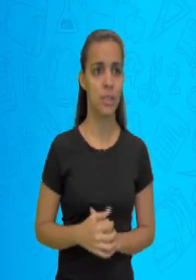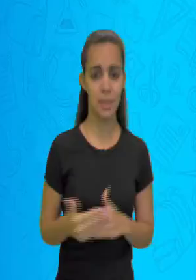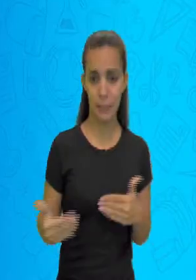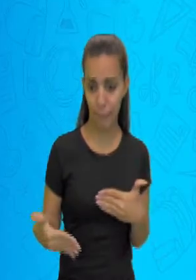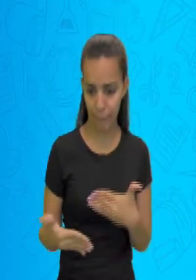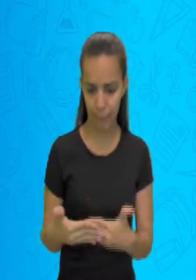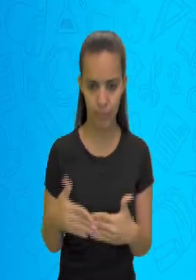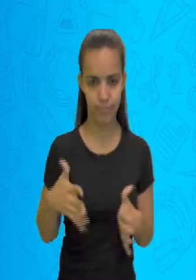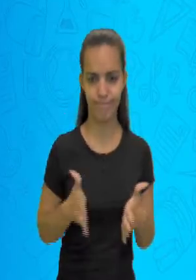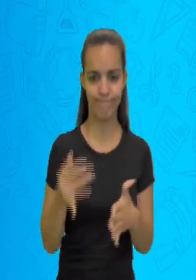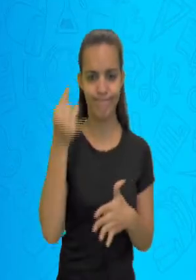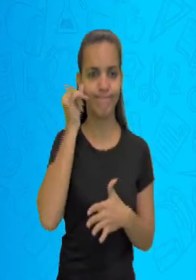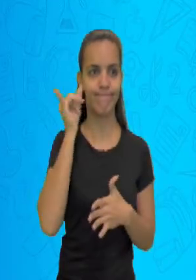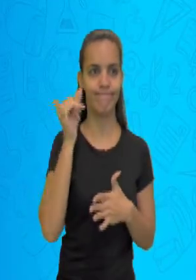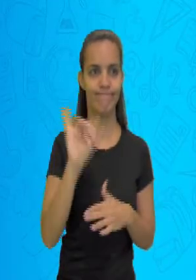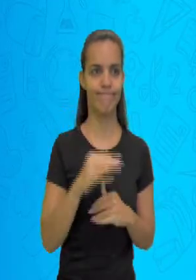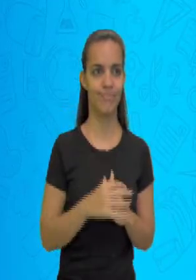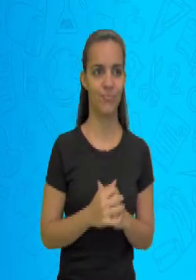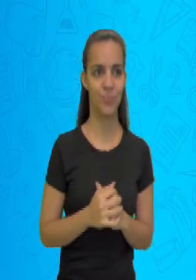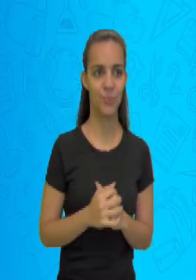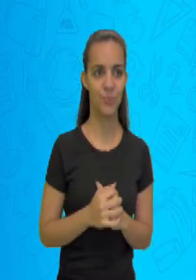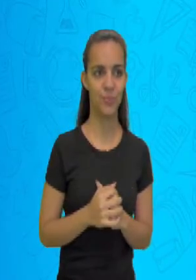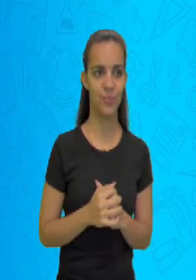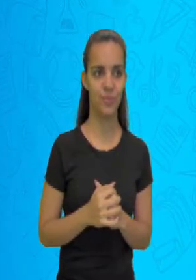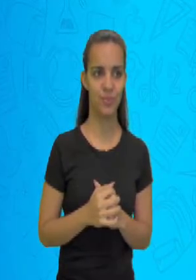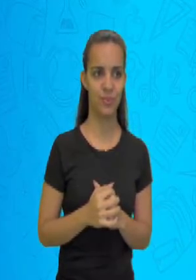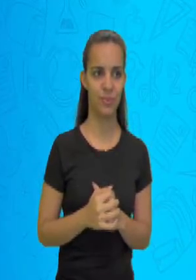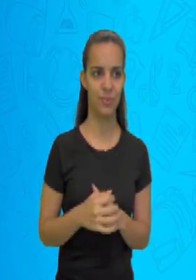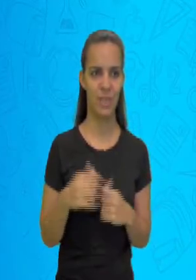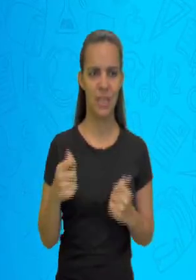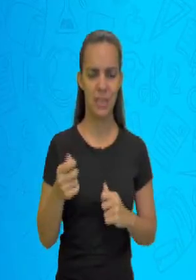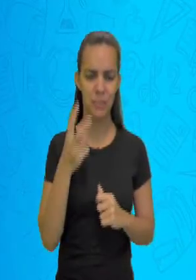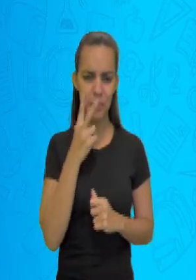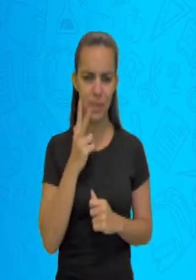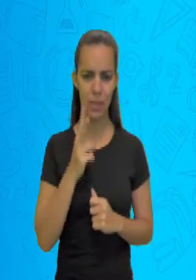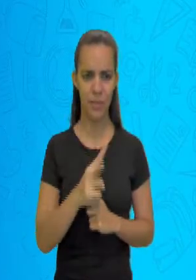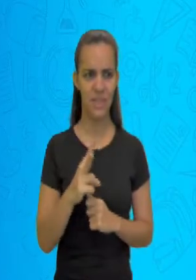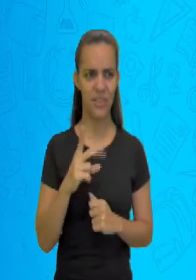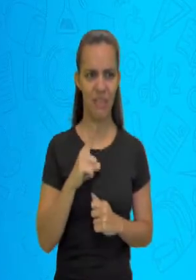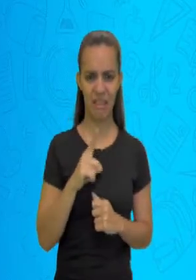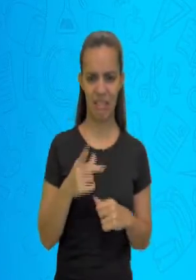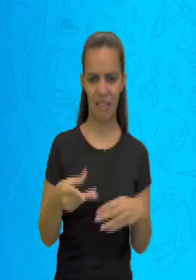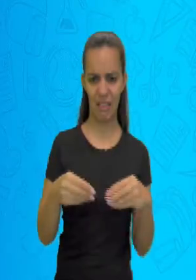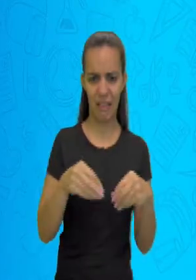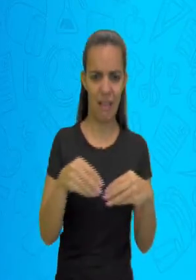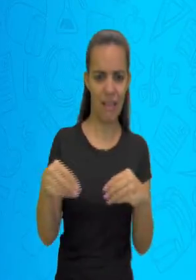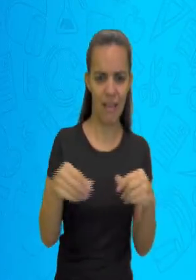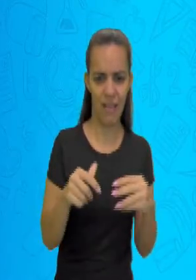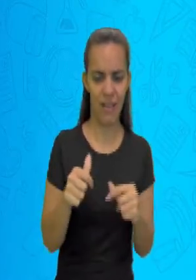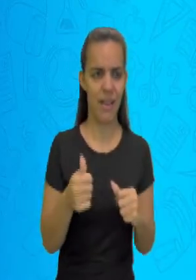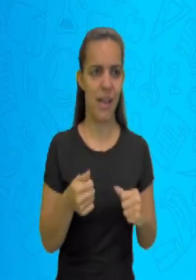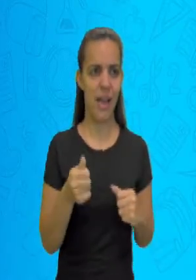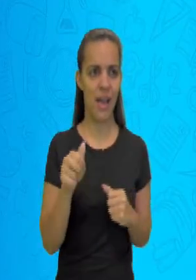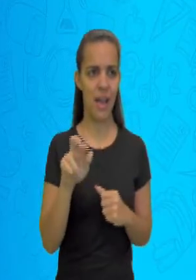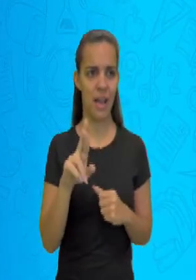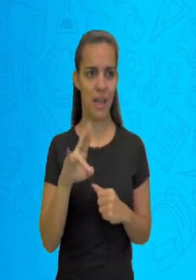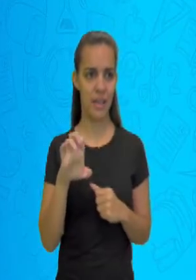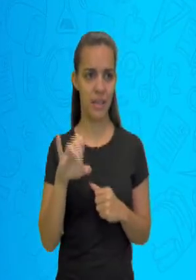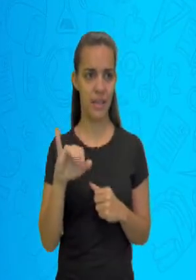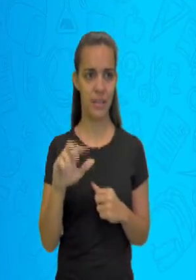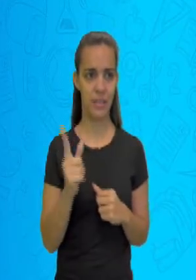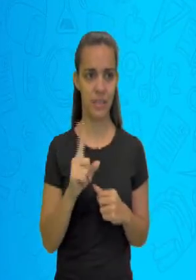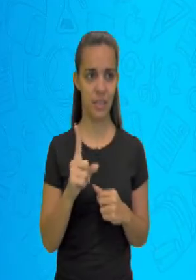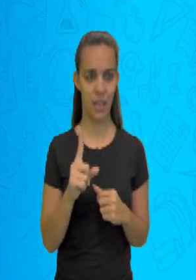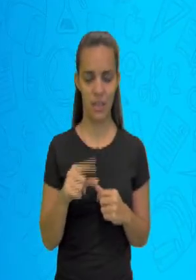porque aquela parte do rio é uma parte muito de areia, arenosa que a gente chama, é úmida. Então talvez ela não